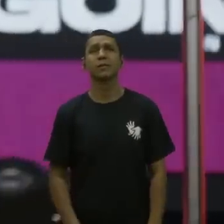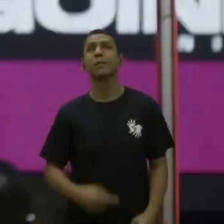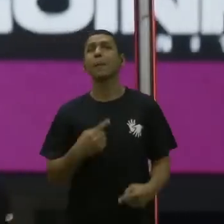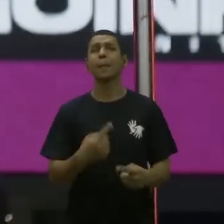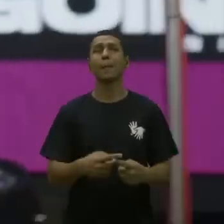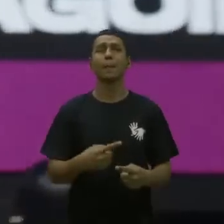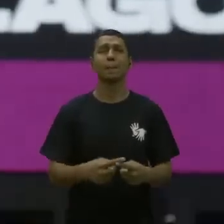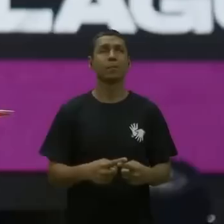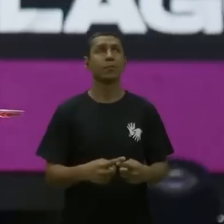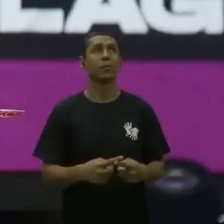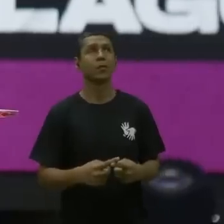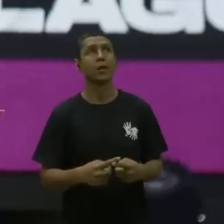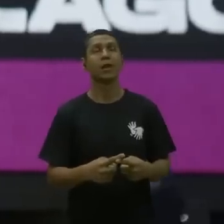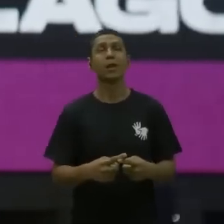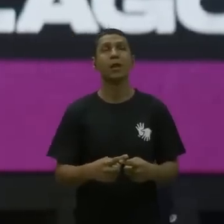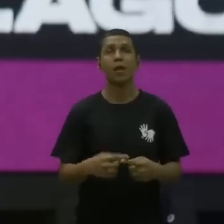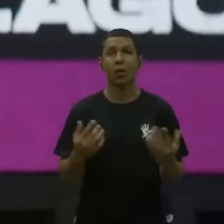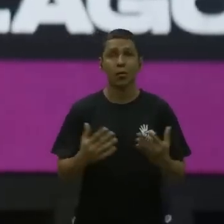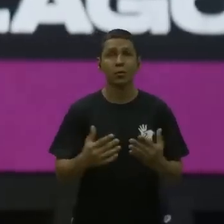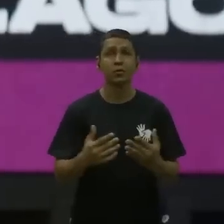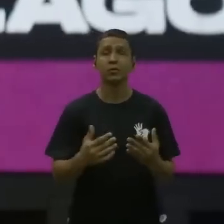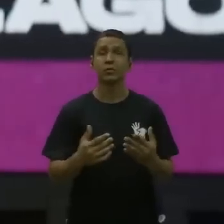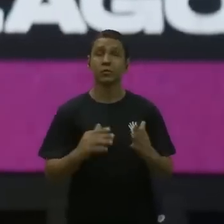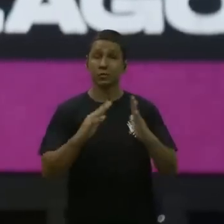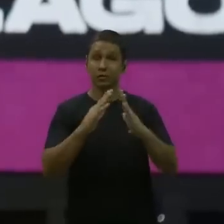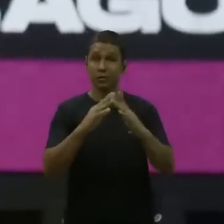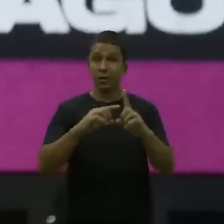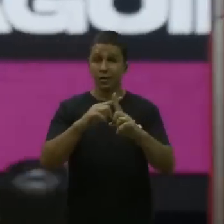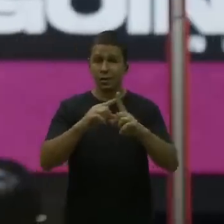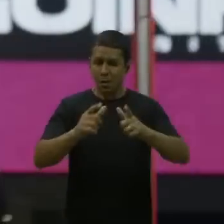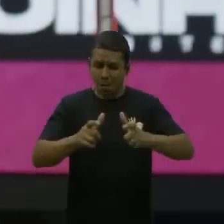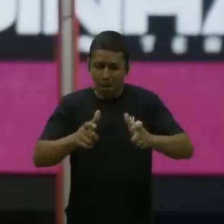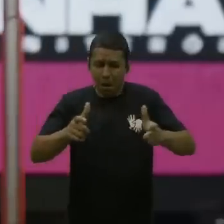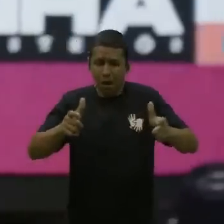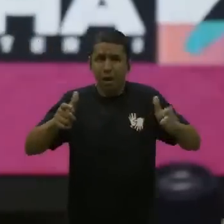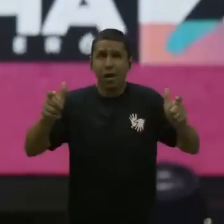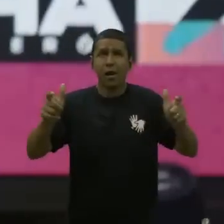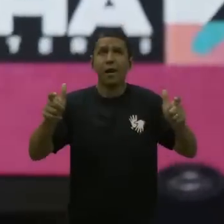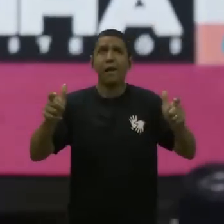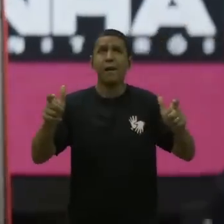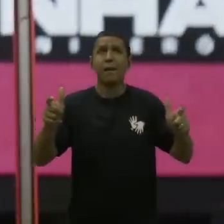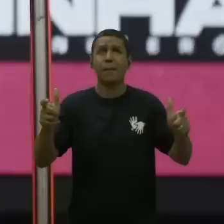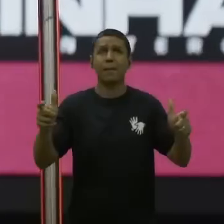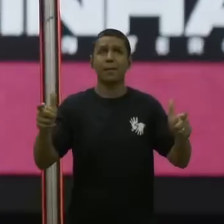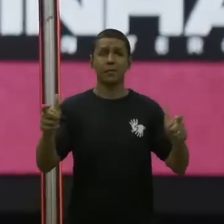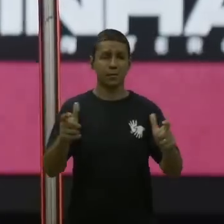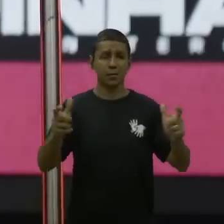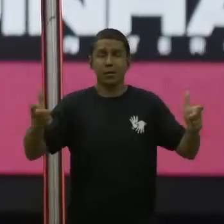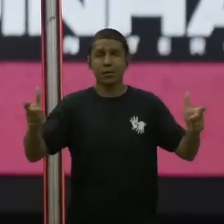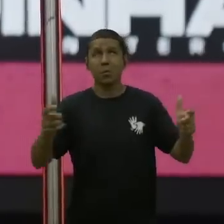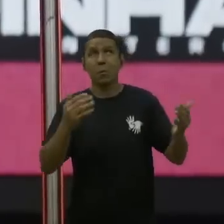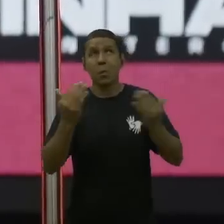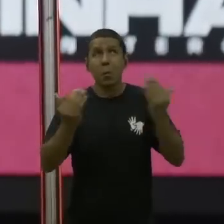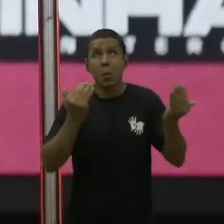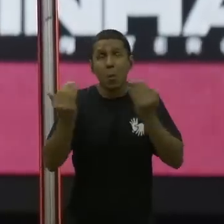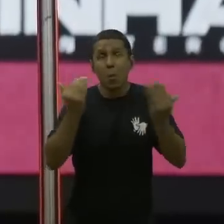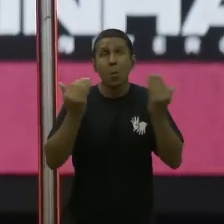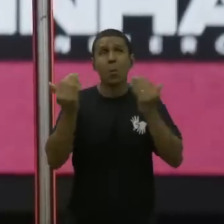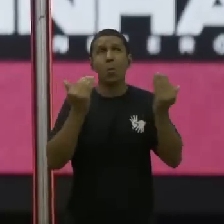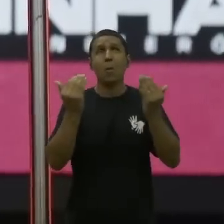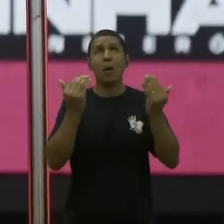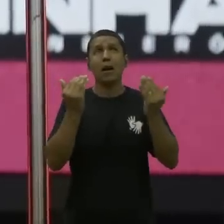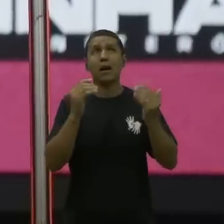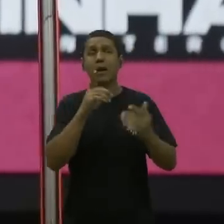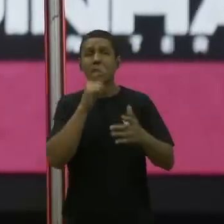porque nunca como nos dias atuais a igreja cresceu tanto. Só que cresceu na largura de um oceano, mas na profundidade de